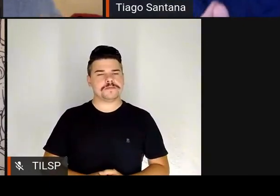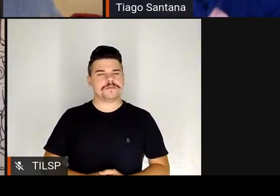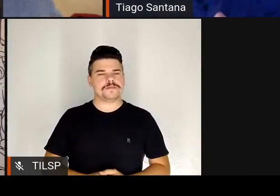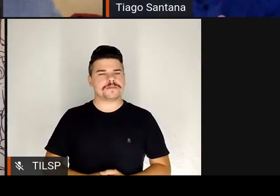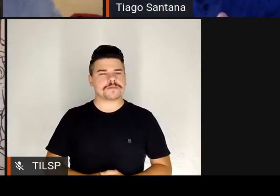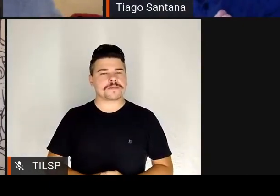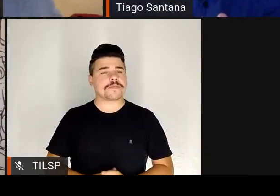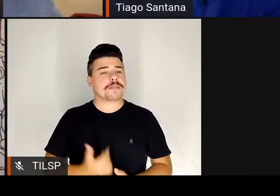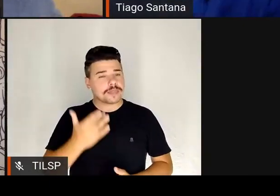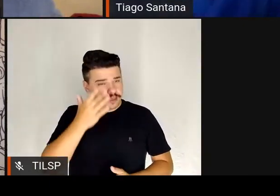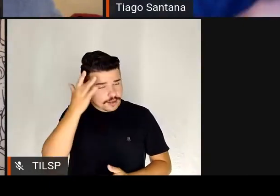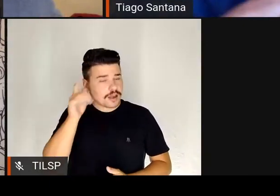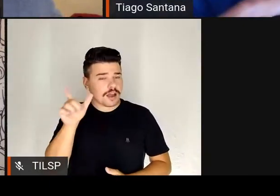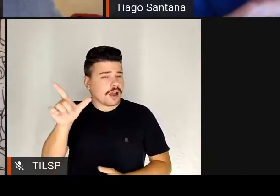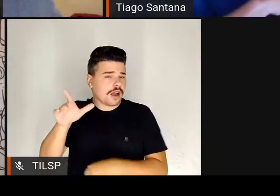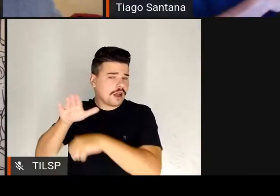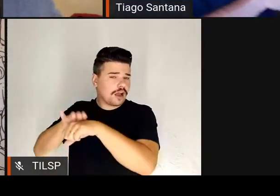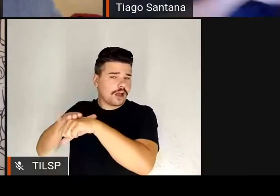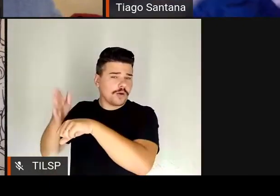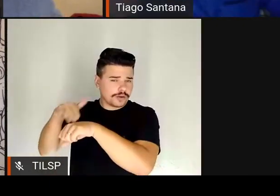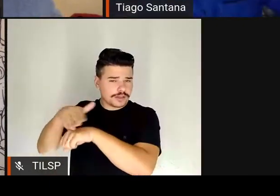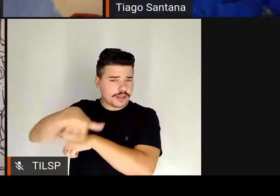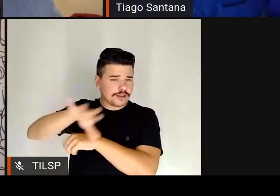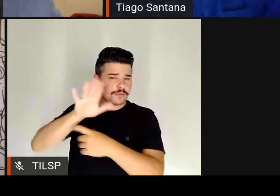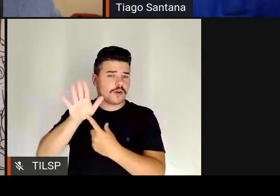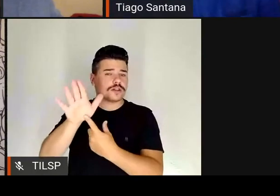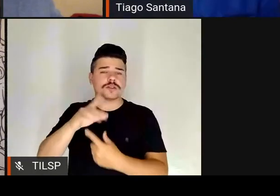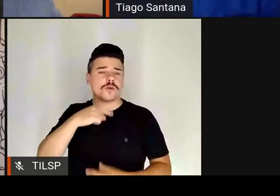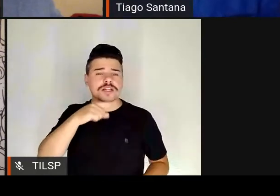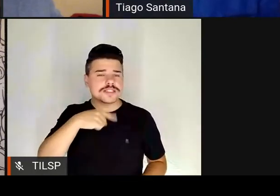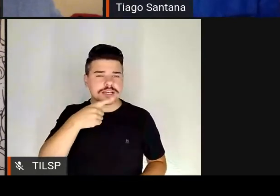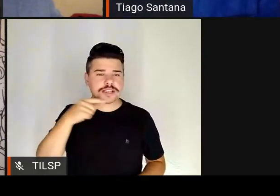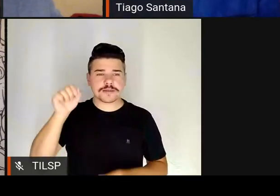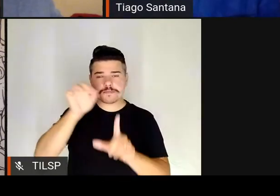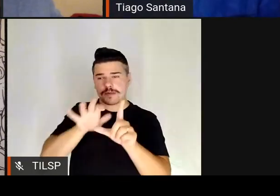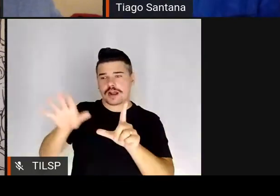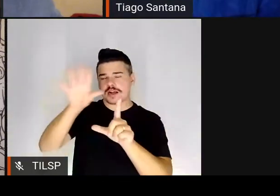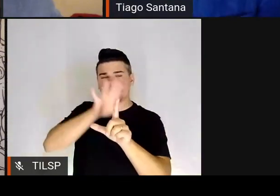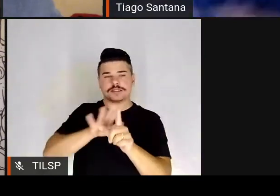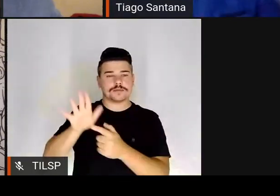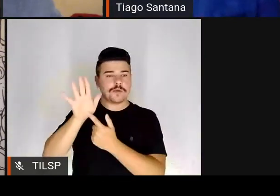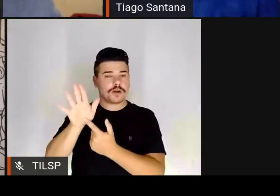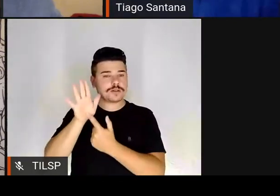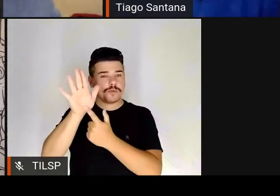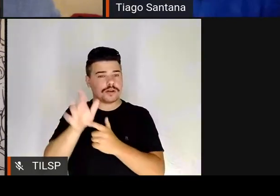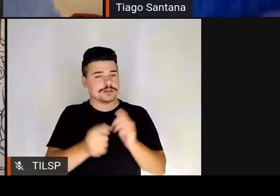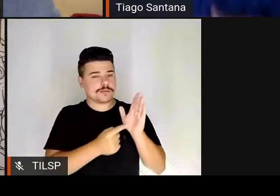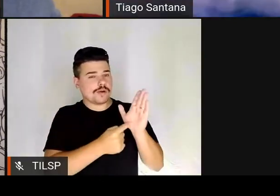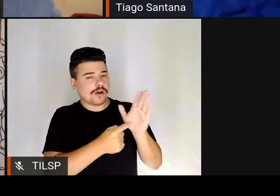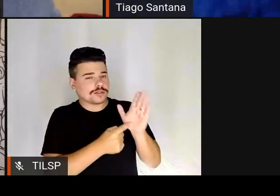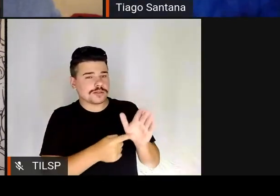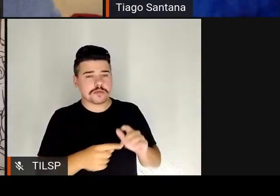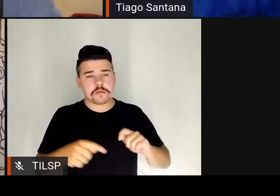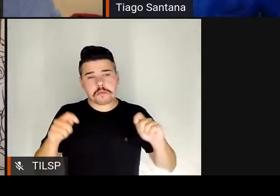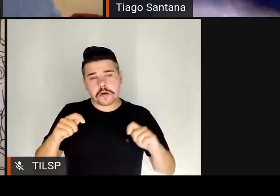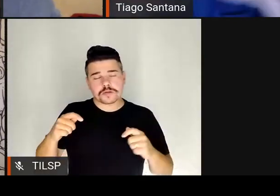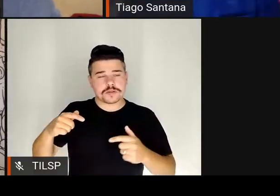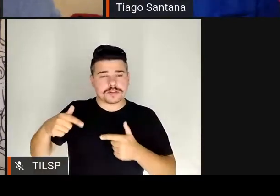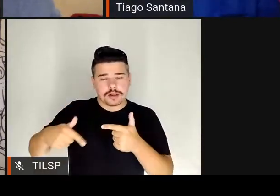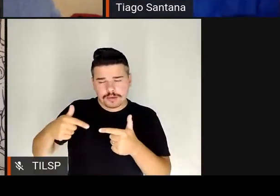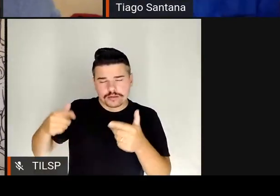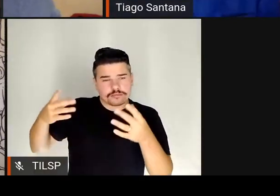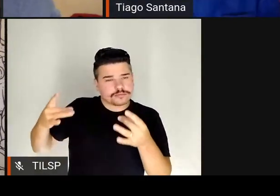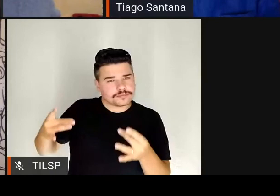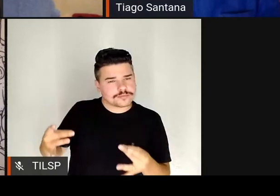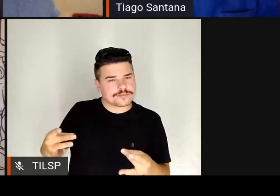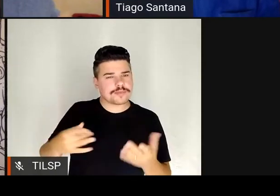alguém dá sentido a isso, alguém, não adianta você ter imagens produzidas, seja com que aparato, seja remotamente,